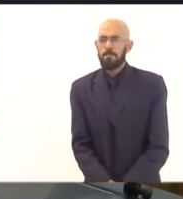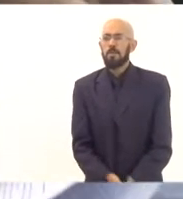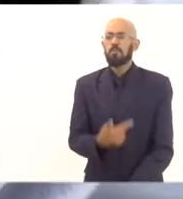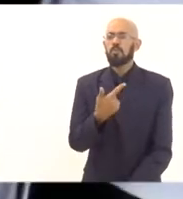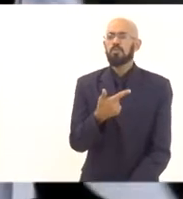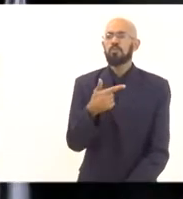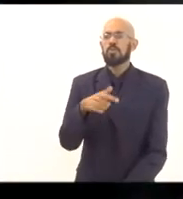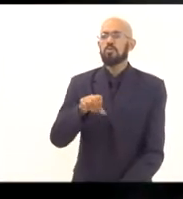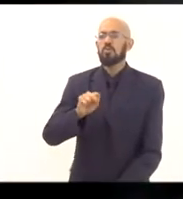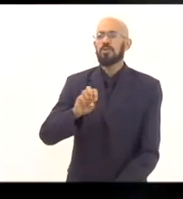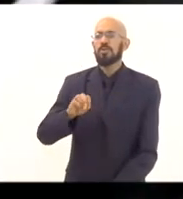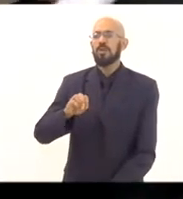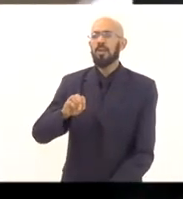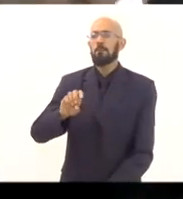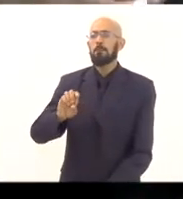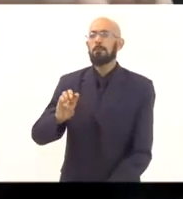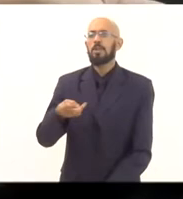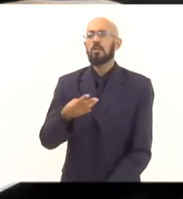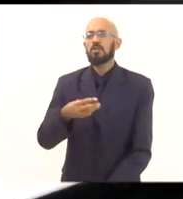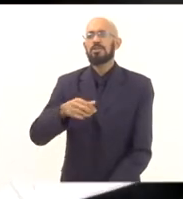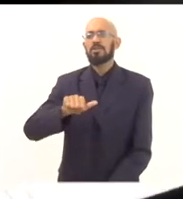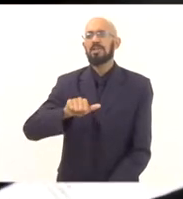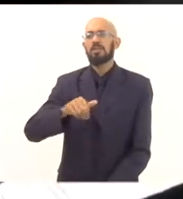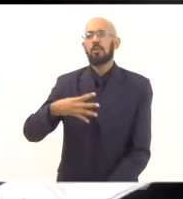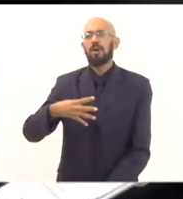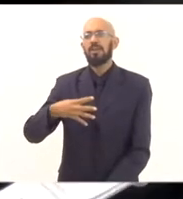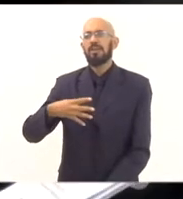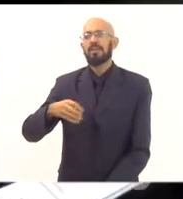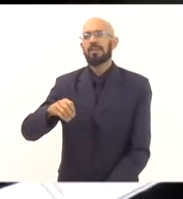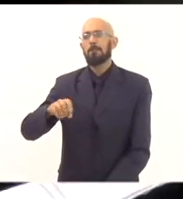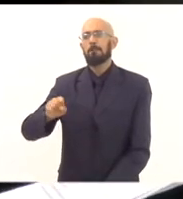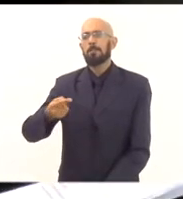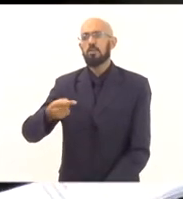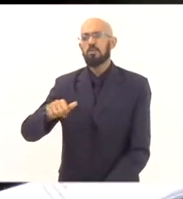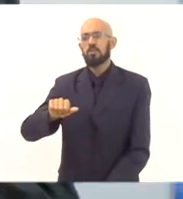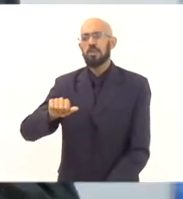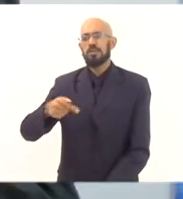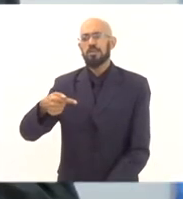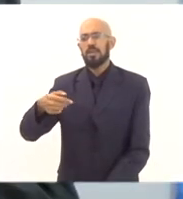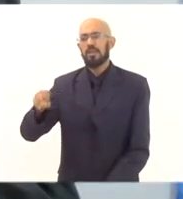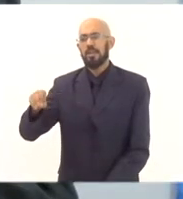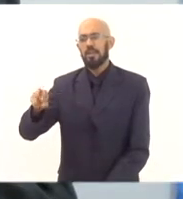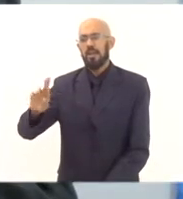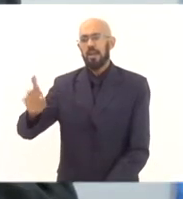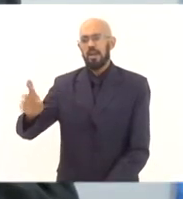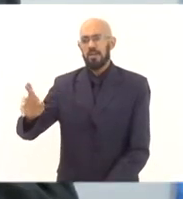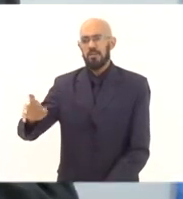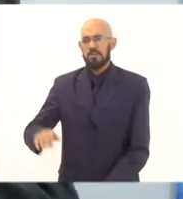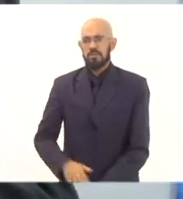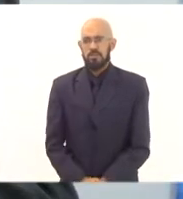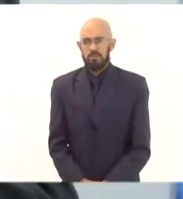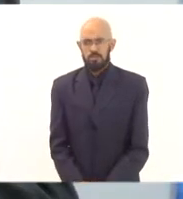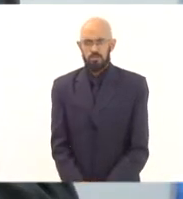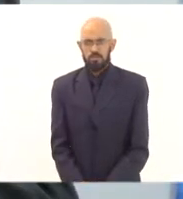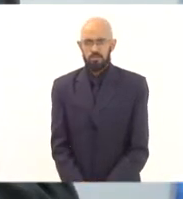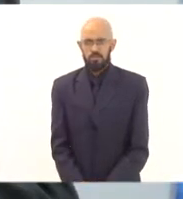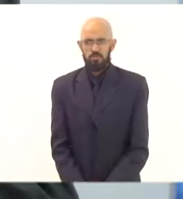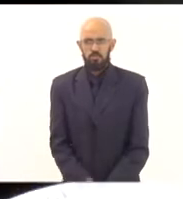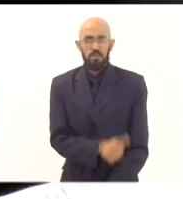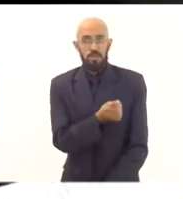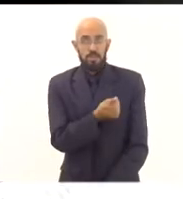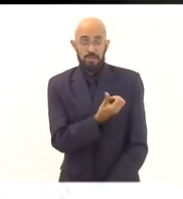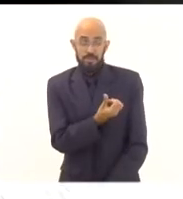280 milhões 140 1970 160 milhões de capital e o restante